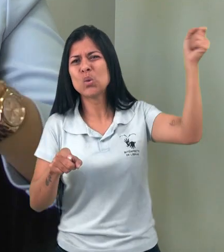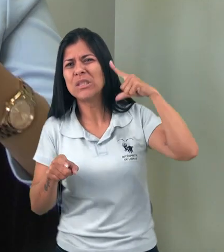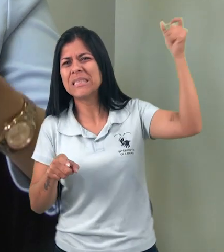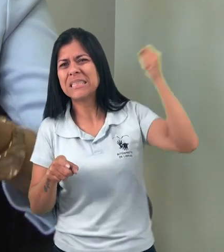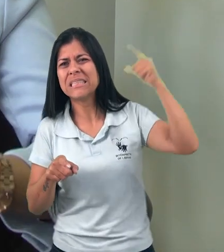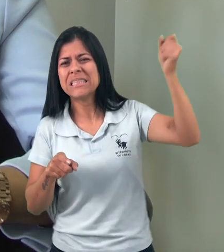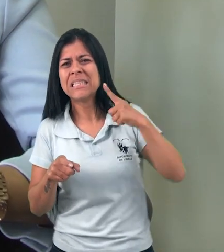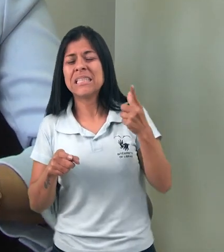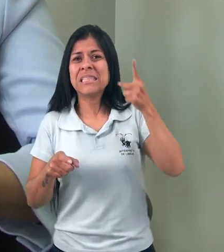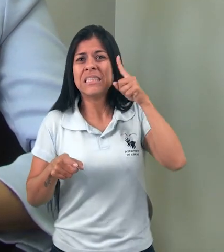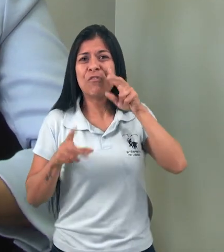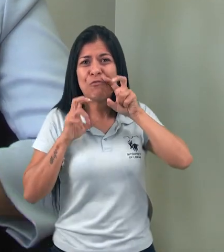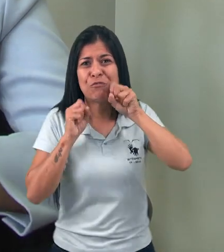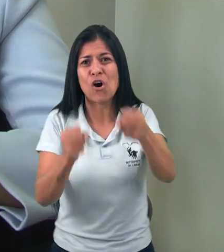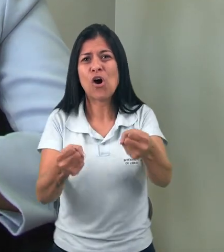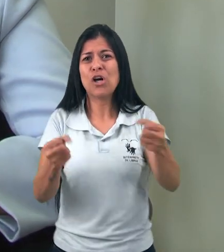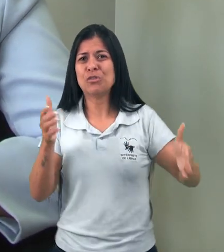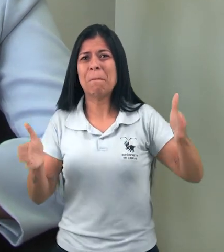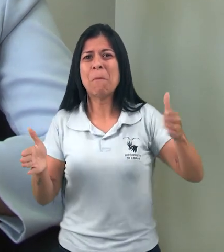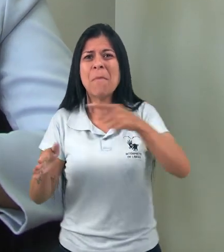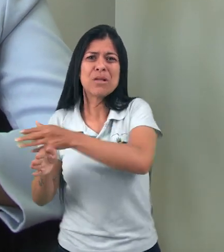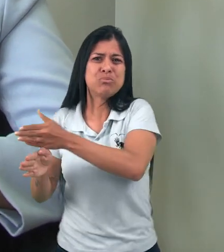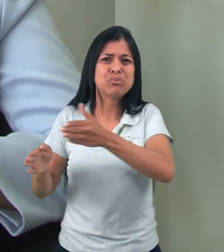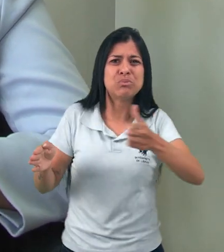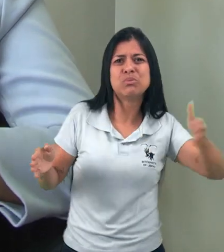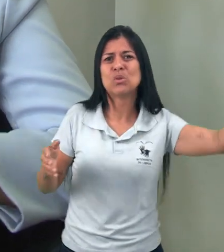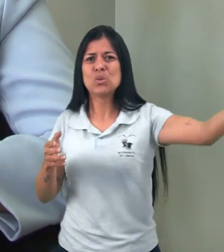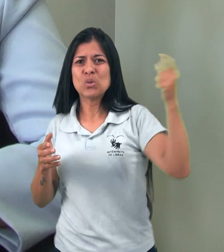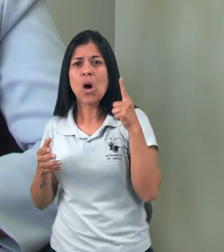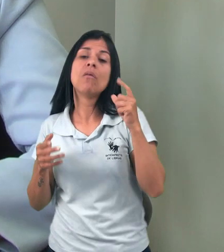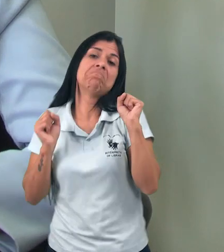lavoura, ou se expor ao sol por